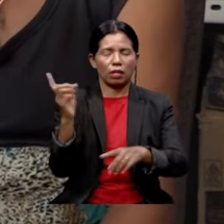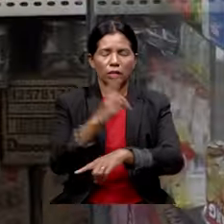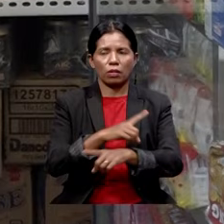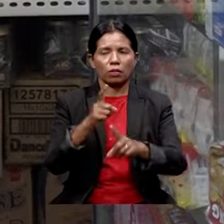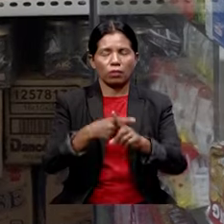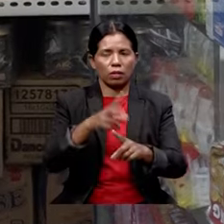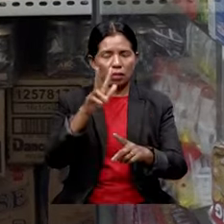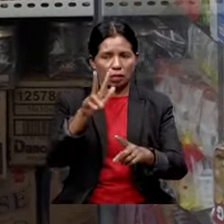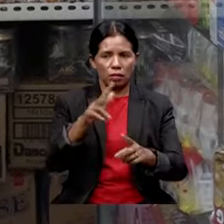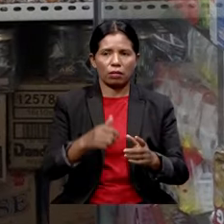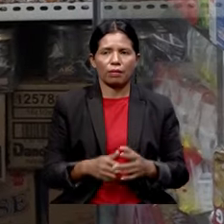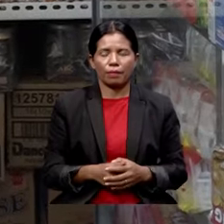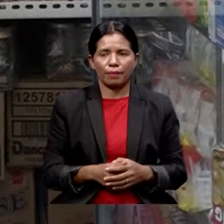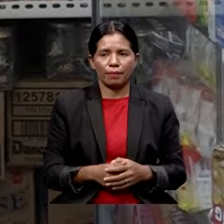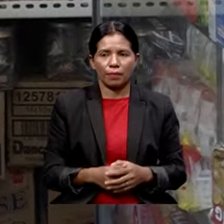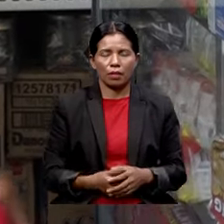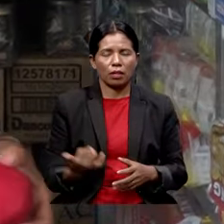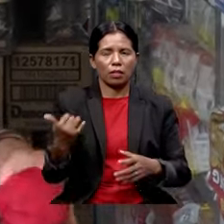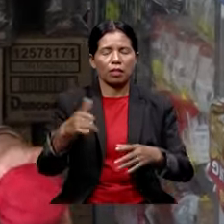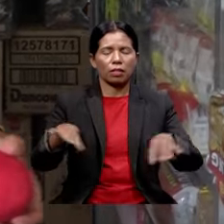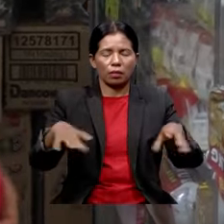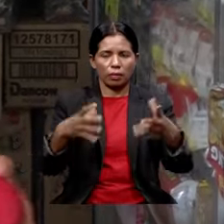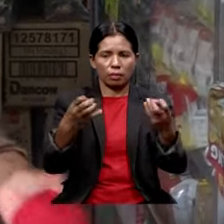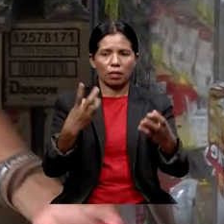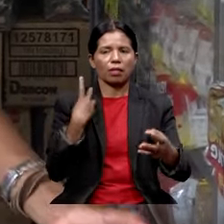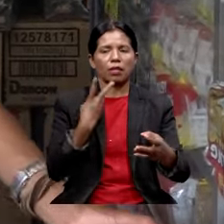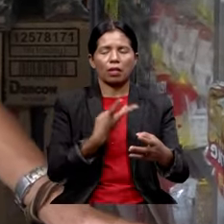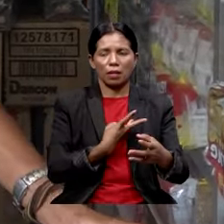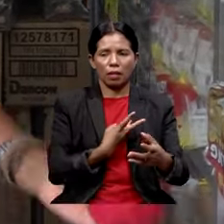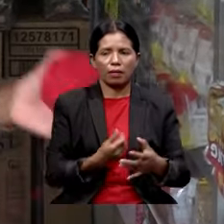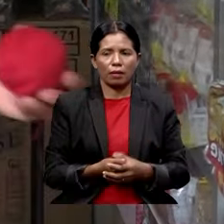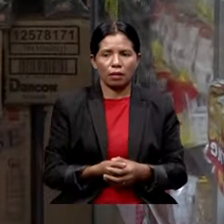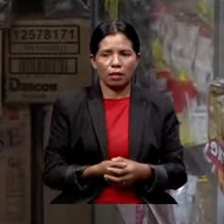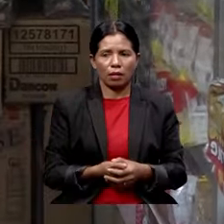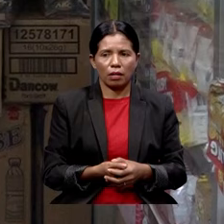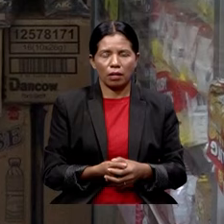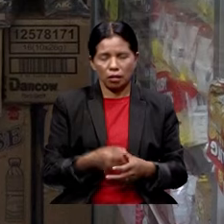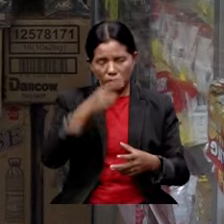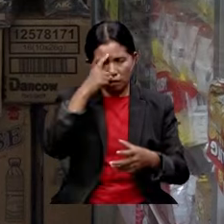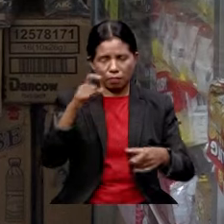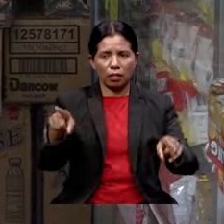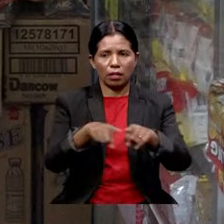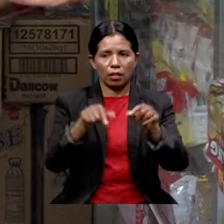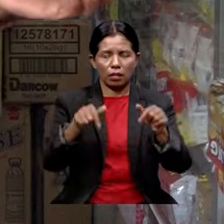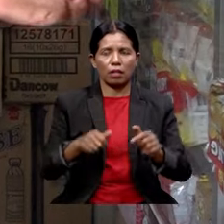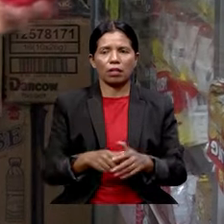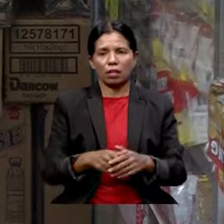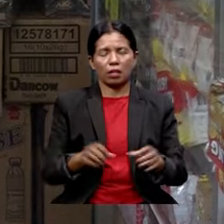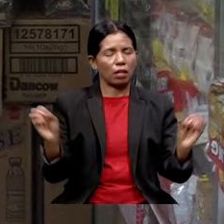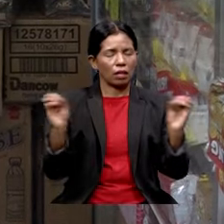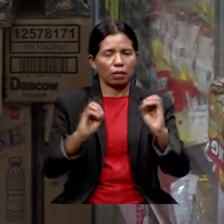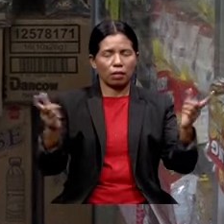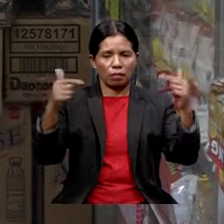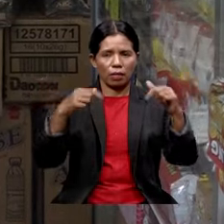halo tolu reitne servisu makbara depois am ne la koi tamba hanesa ne la koi mai